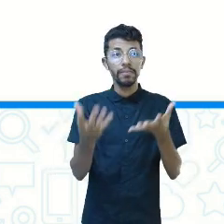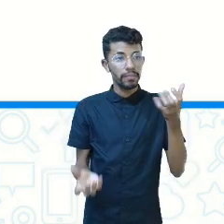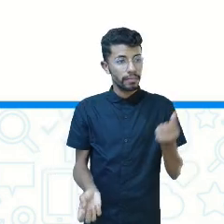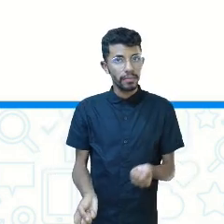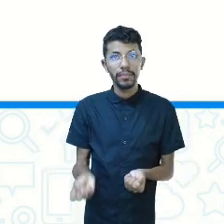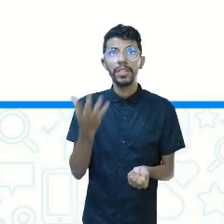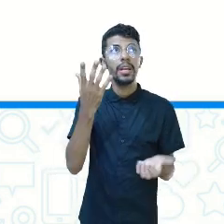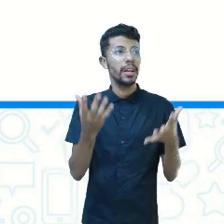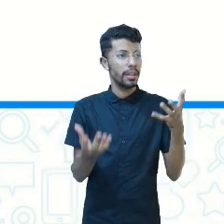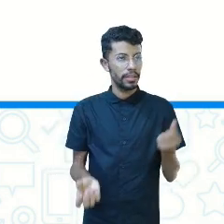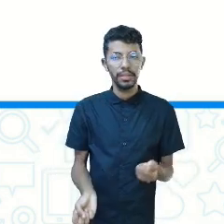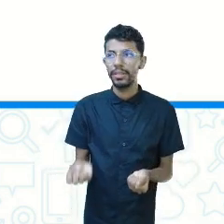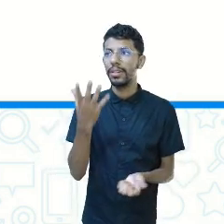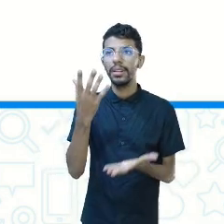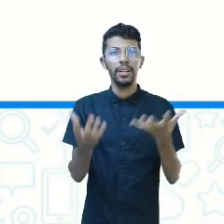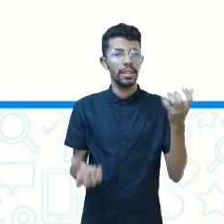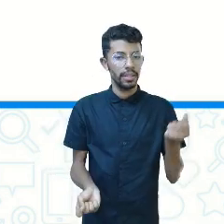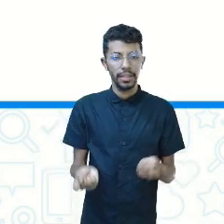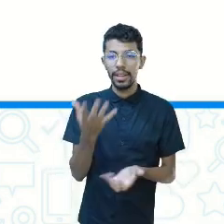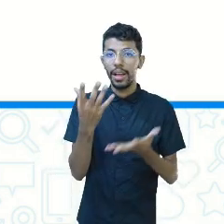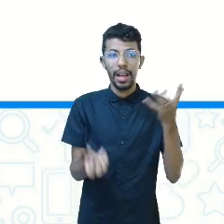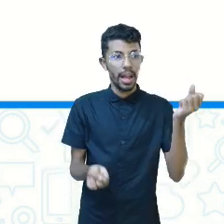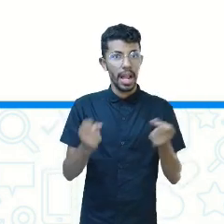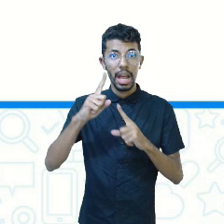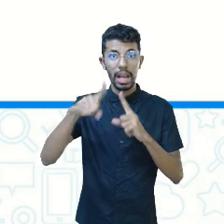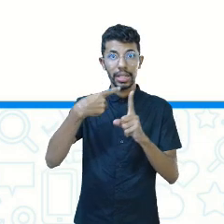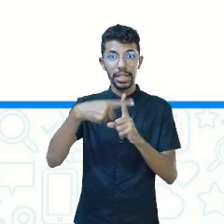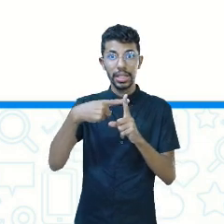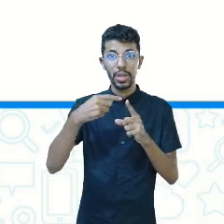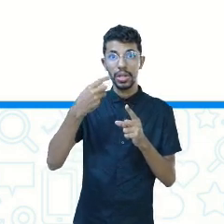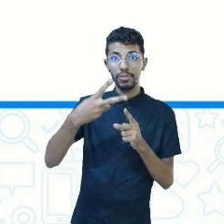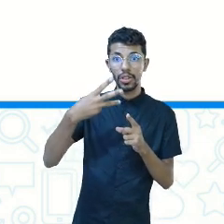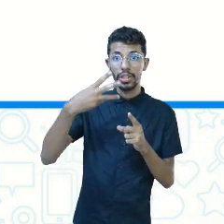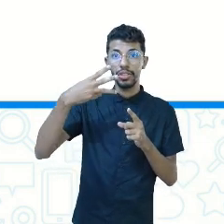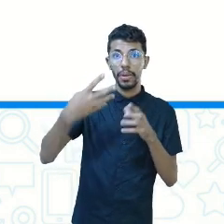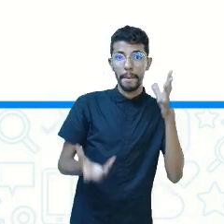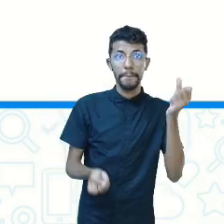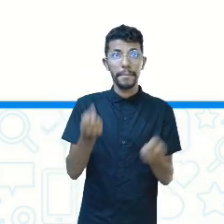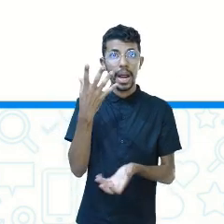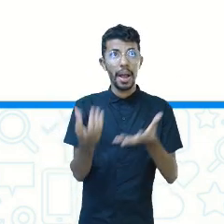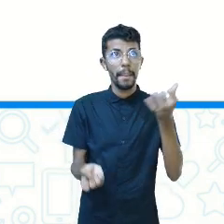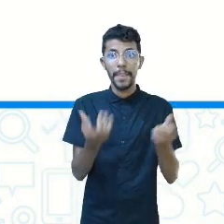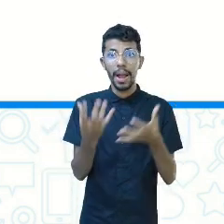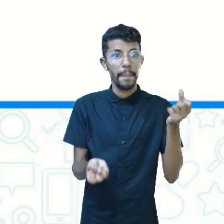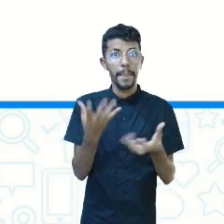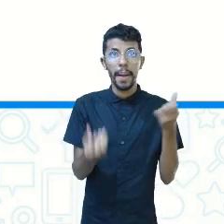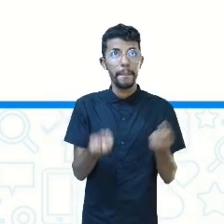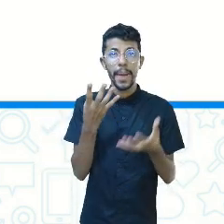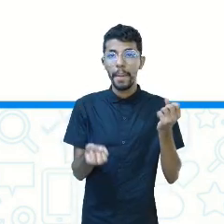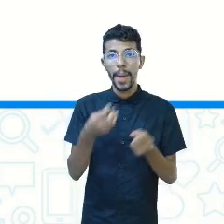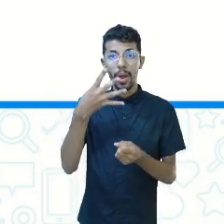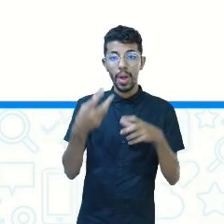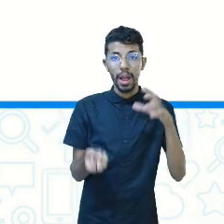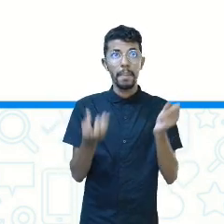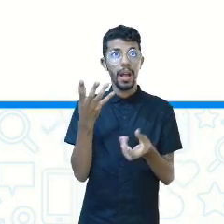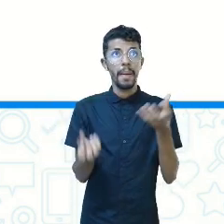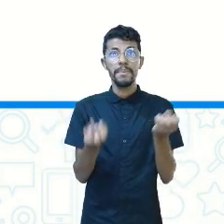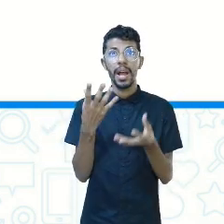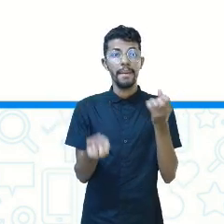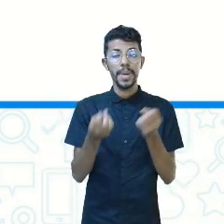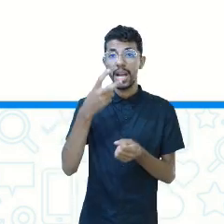você pode equilibrar 2, tem gente que faz até 3, e aí vai fazendo toda a sequência de movimentos. Também é um jogo